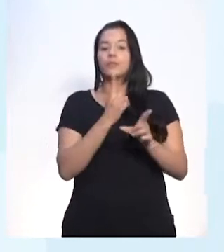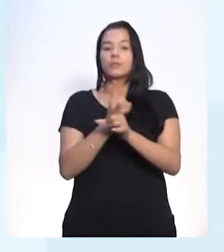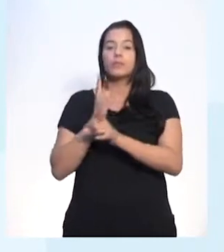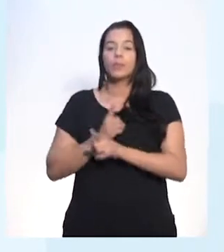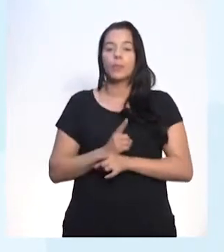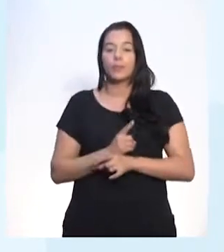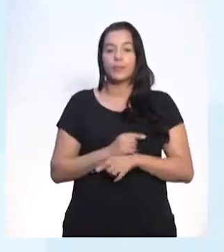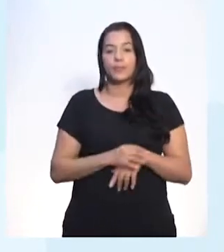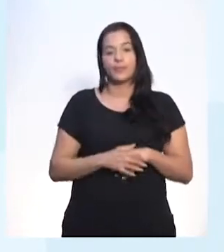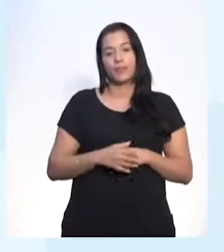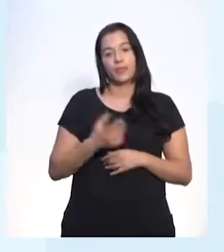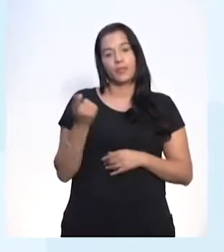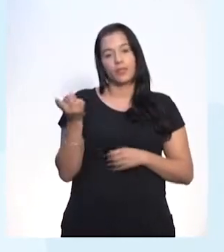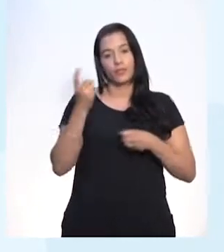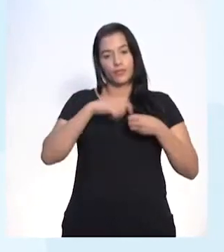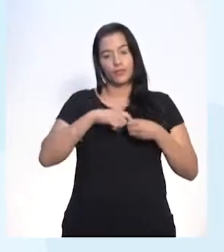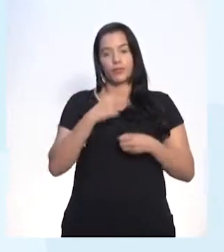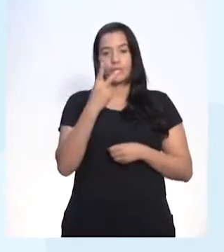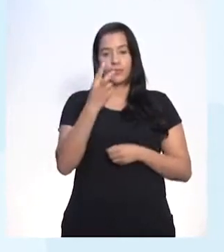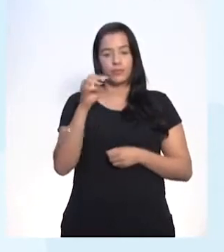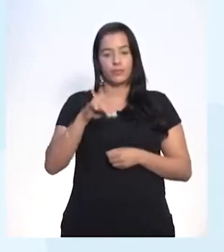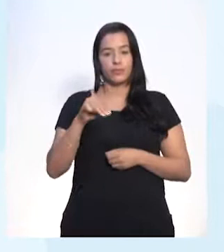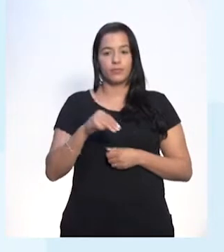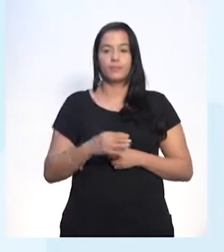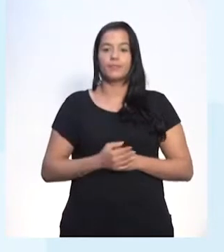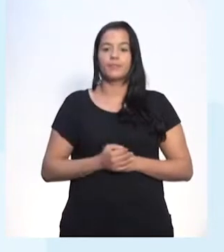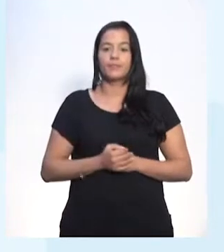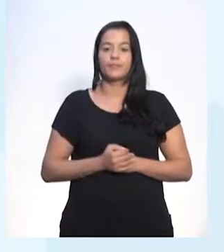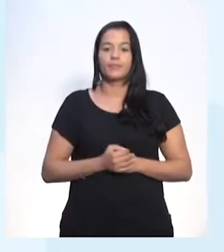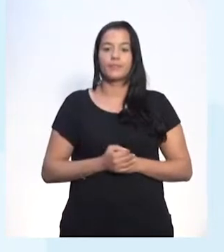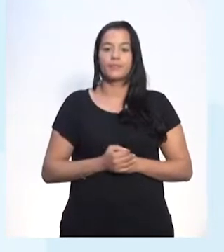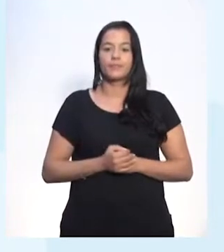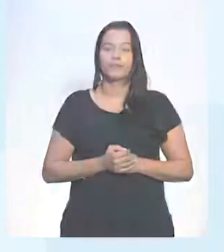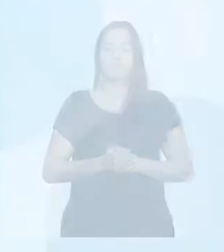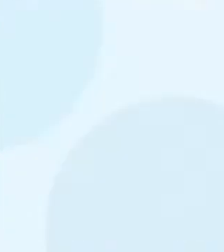no chat. E a gente volta em 2 minutos.